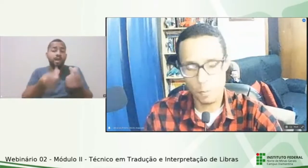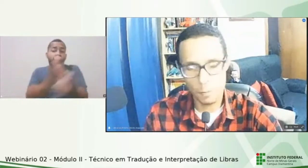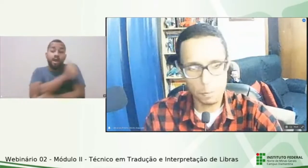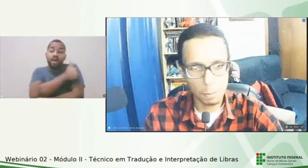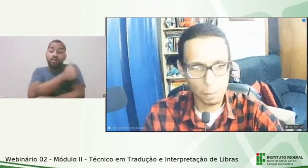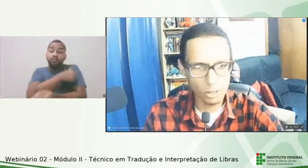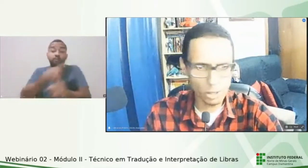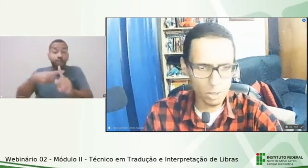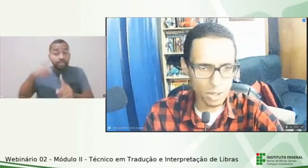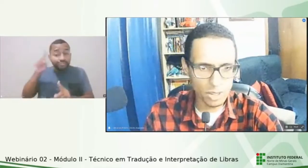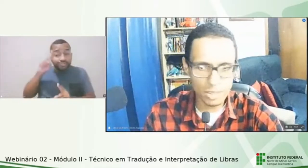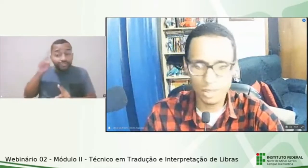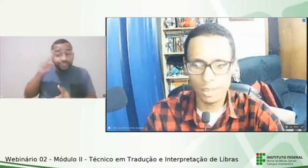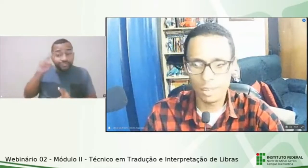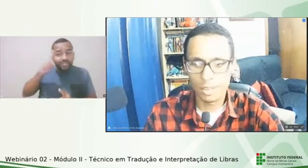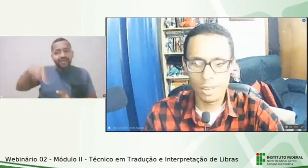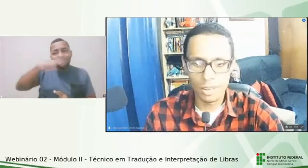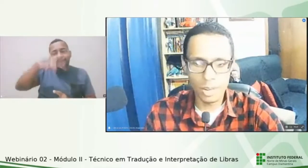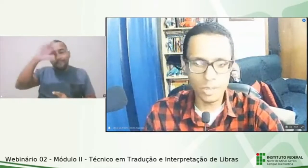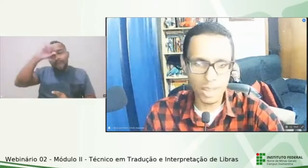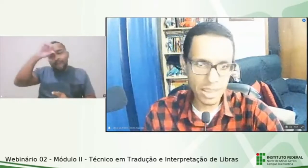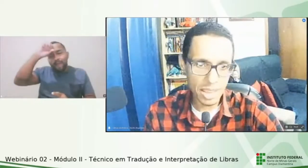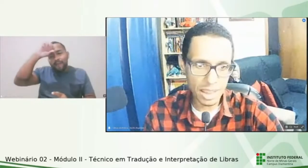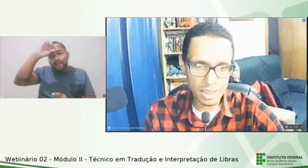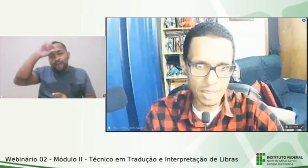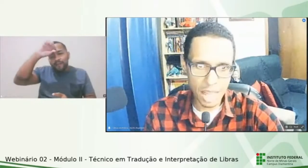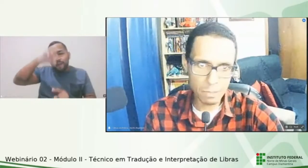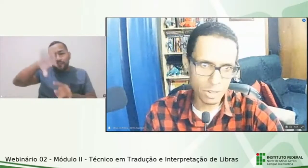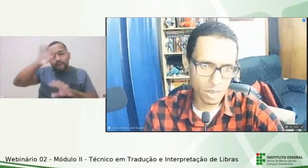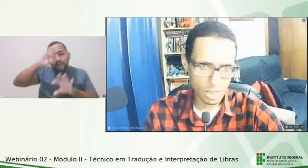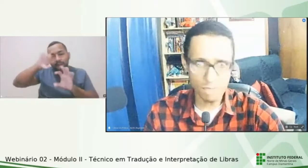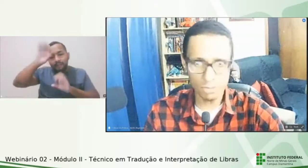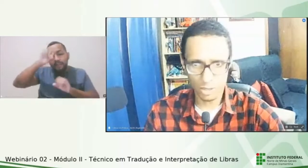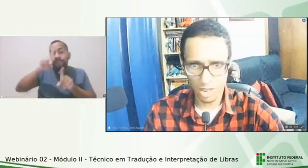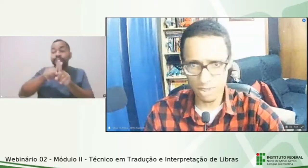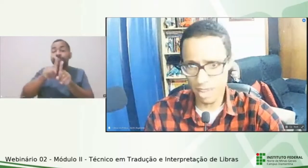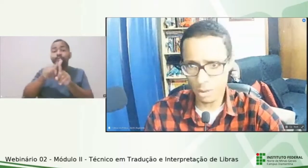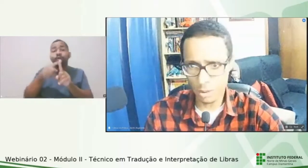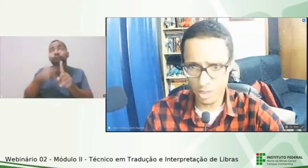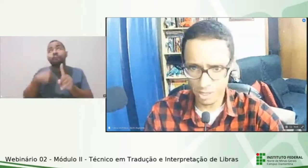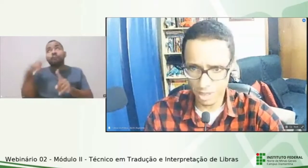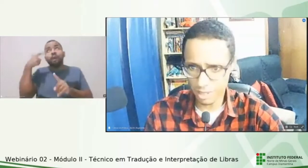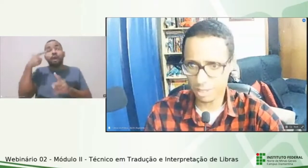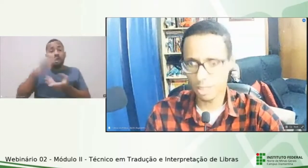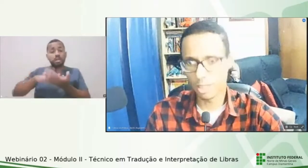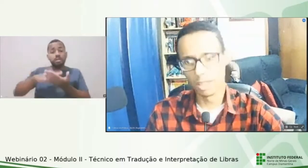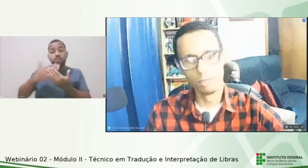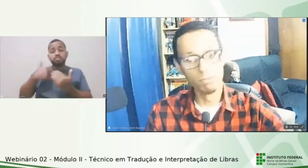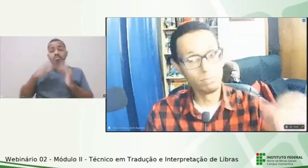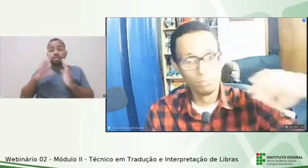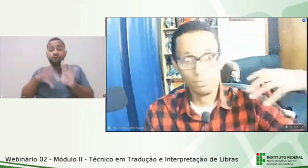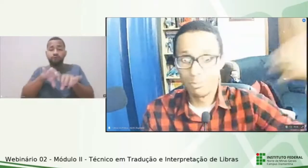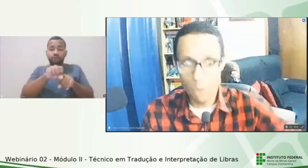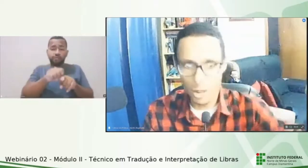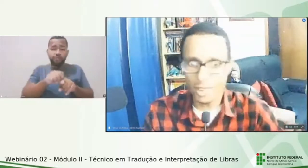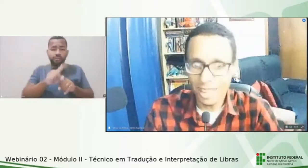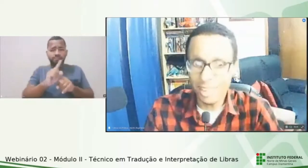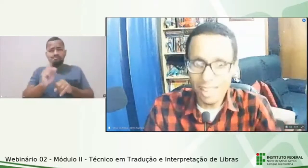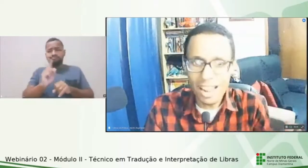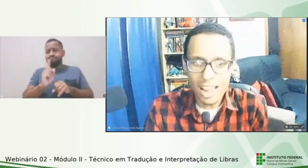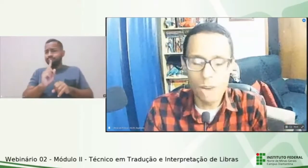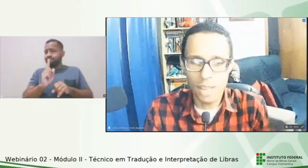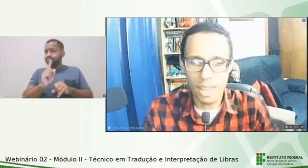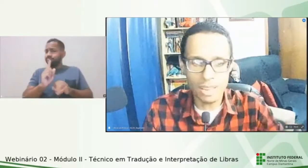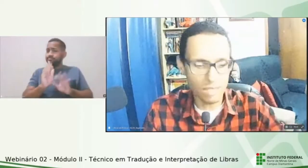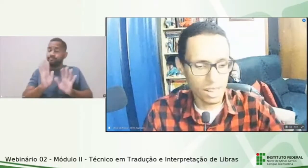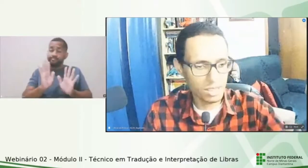aprendemos. Todos os dias. Não tem aquele intérprete que você vai conhecer. Pode até